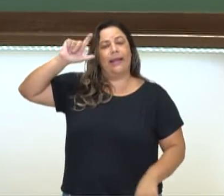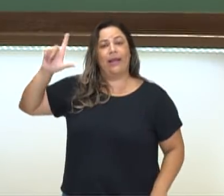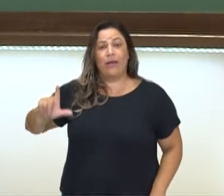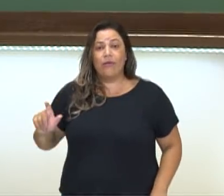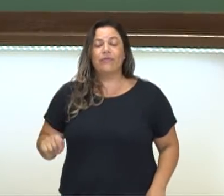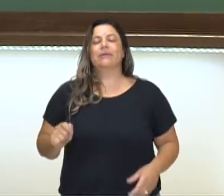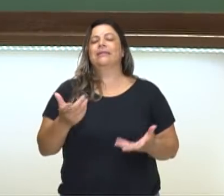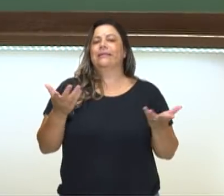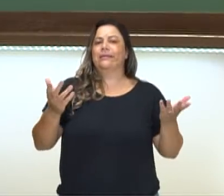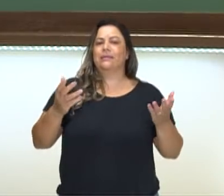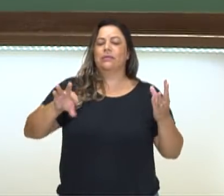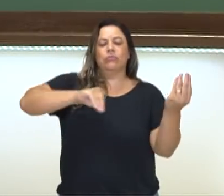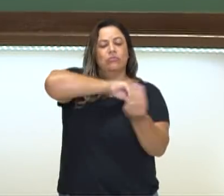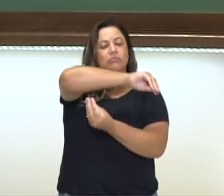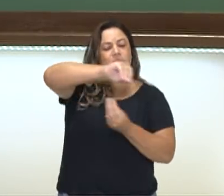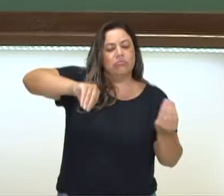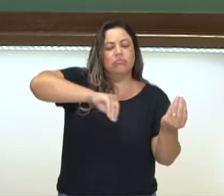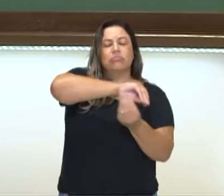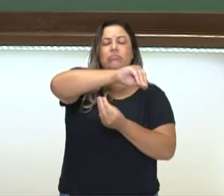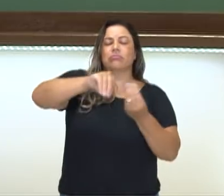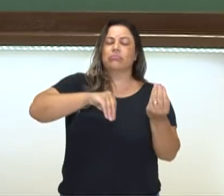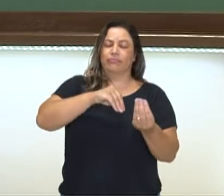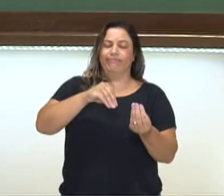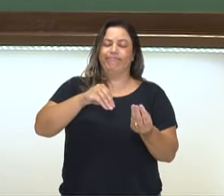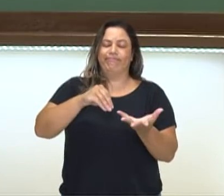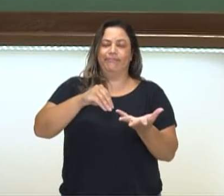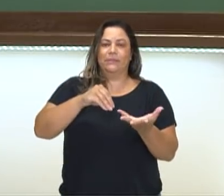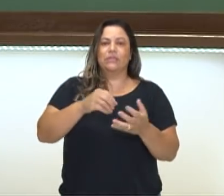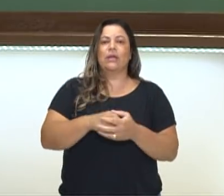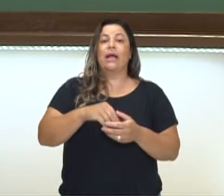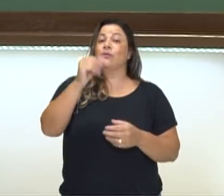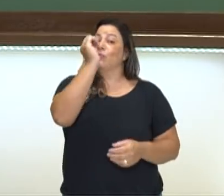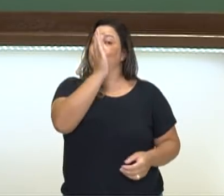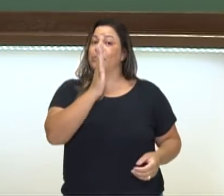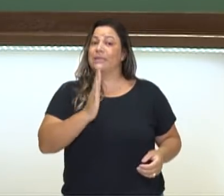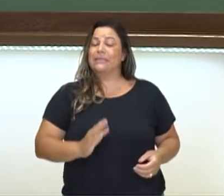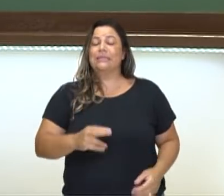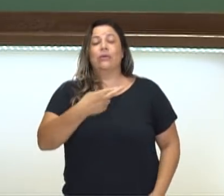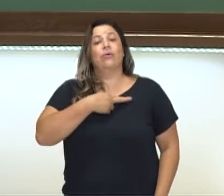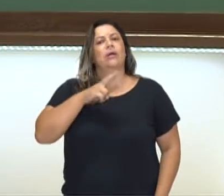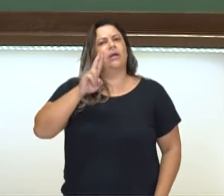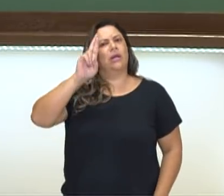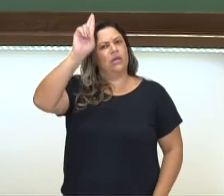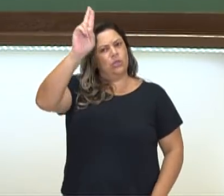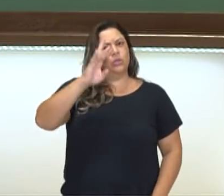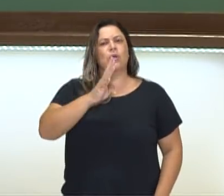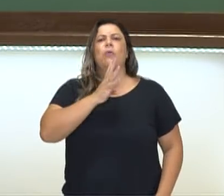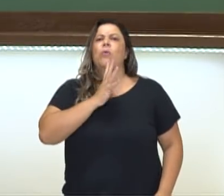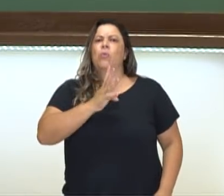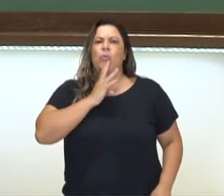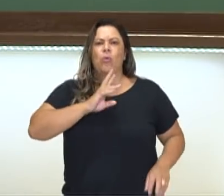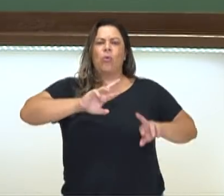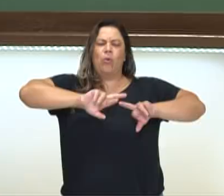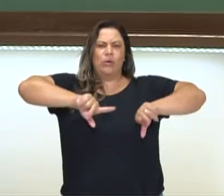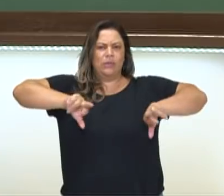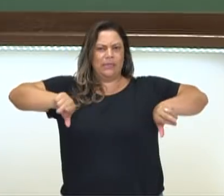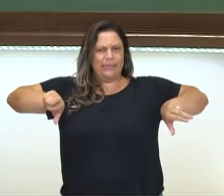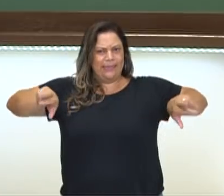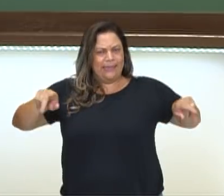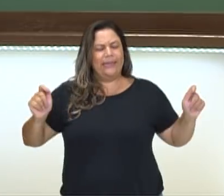cultural brasileira. Ensino religioso não é aula de religião, é o conhecimento sobre a diversidade cultural e